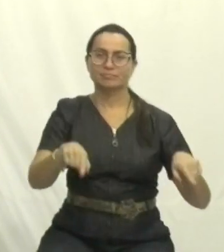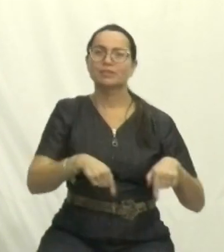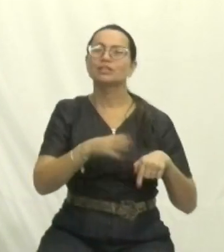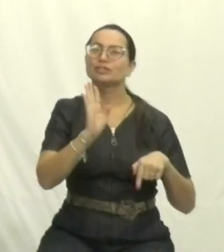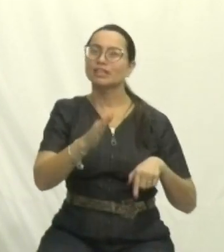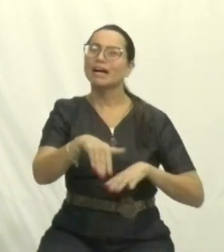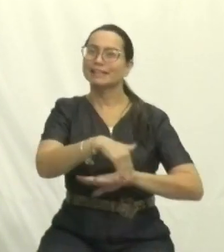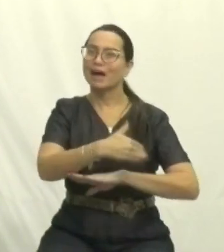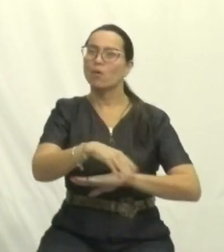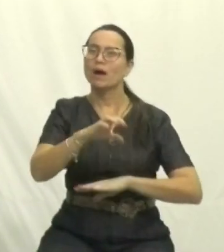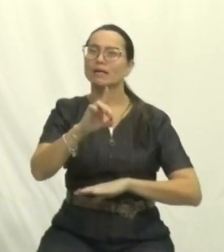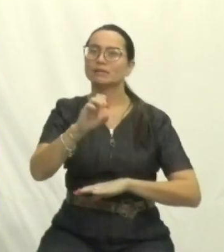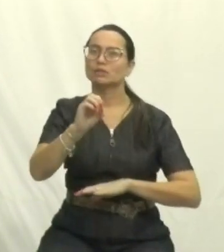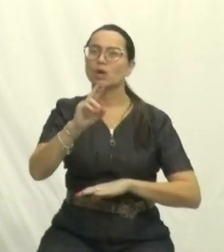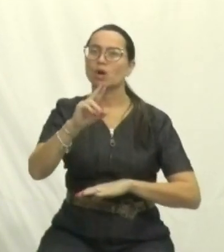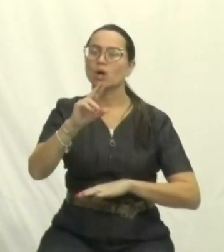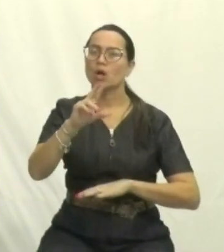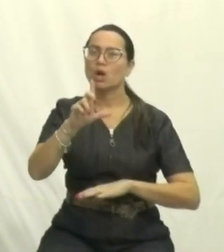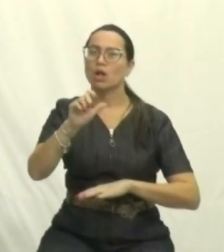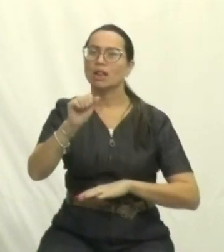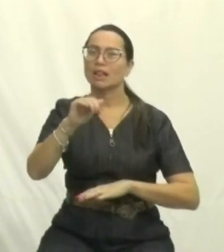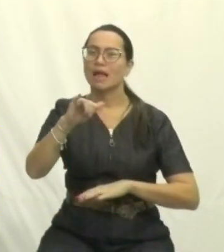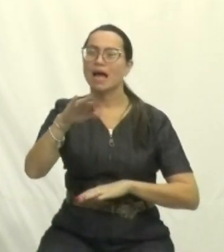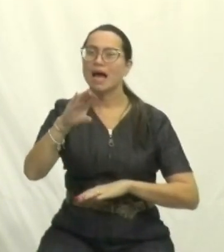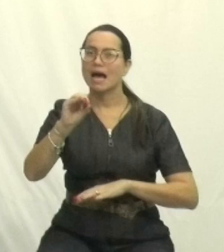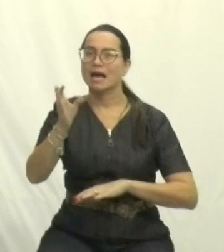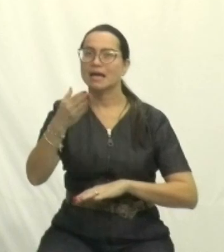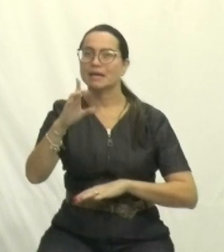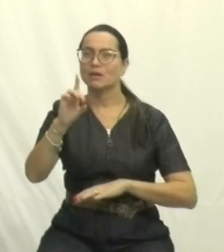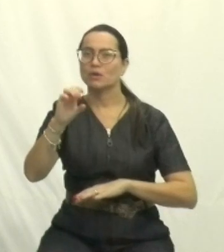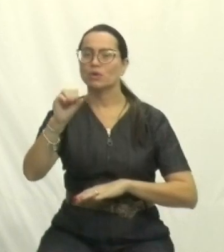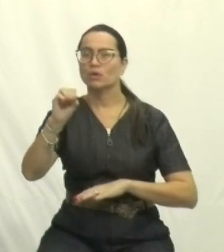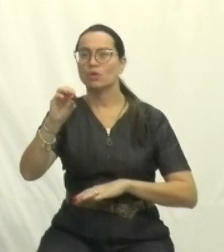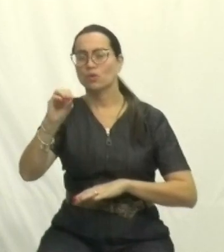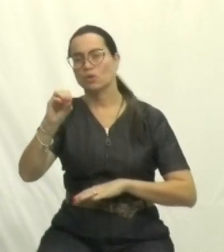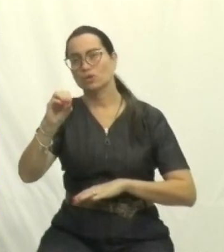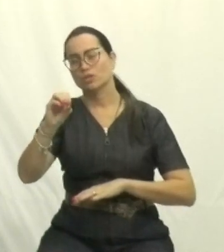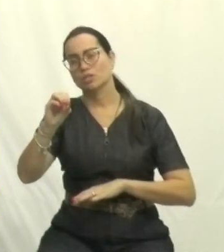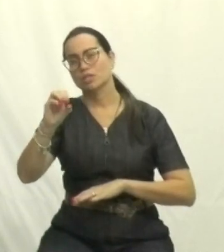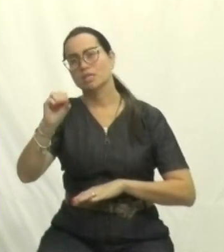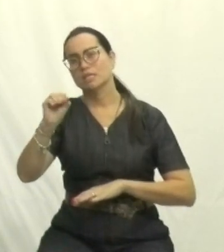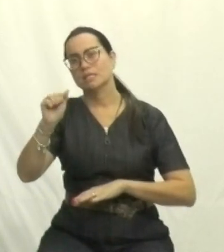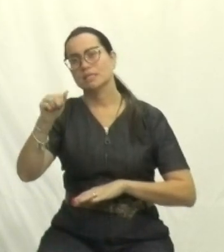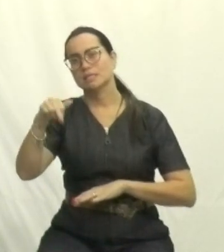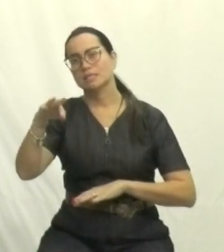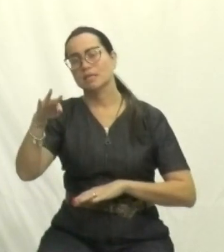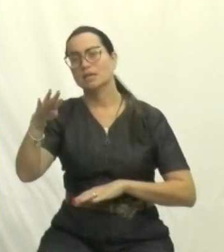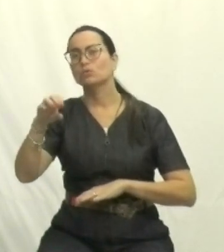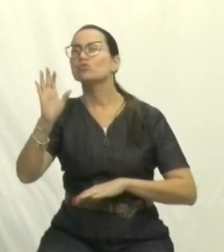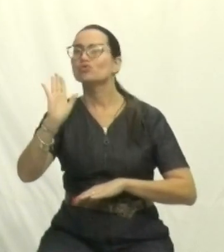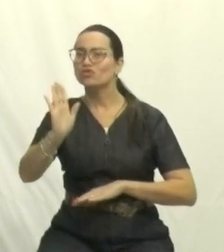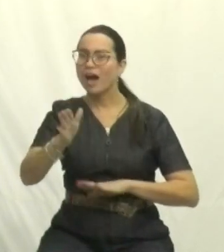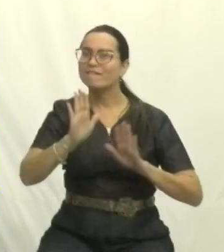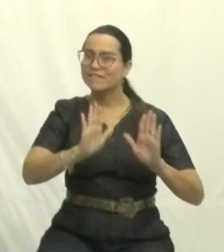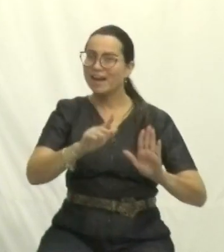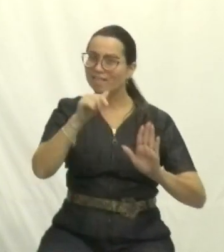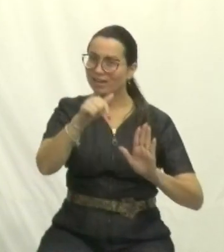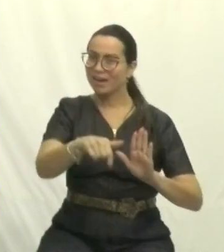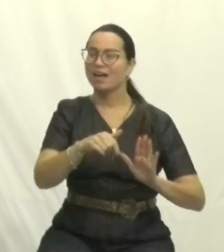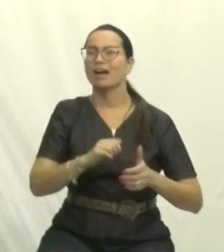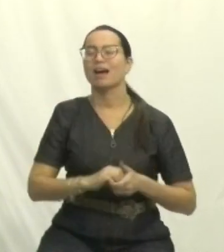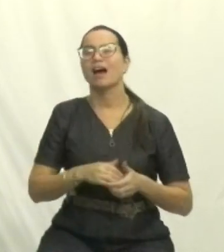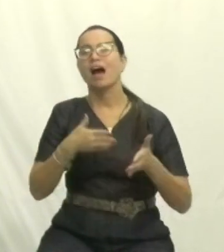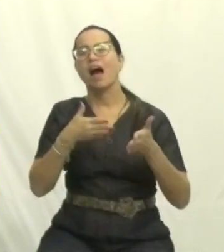Santos, que eu acredito que não era esse nome à época, né? Mas ele estava instalado naquele local